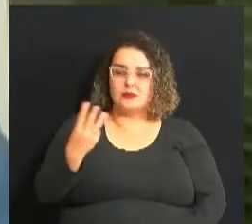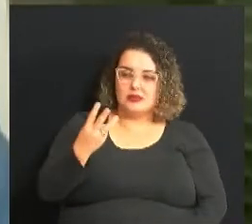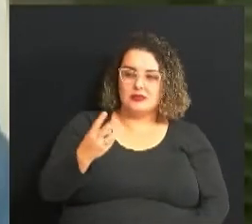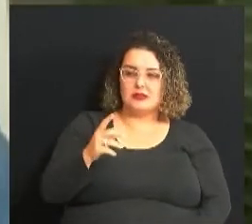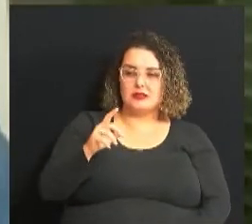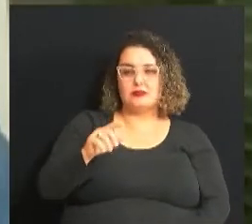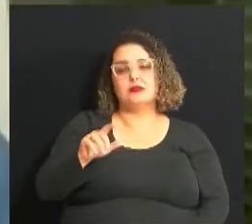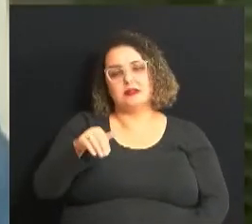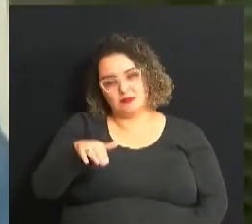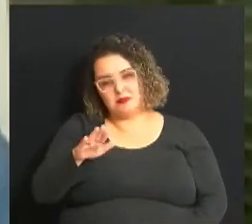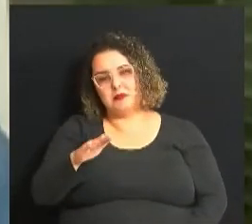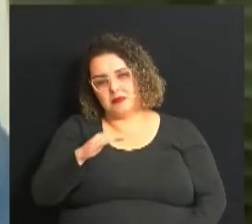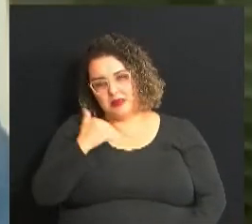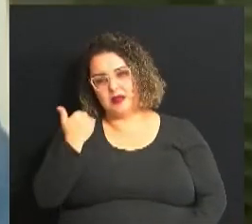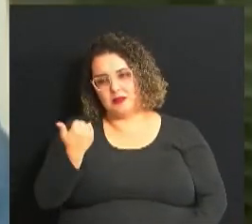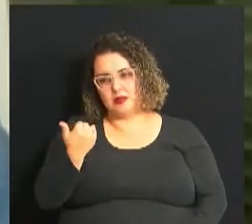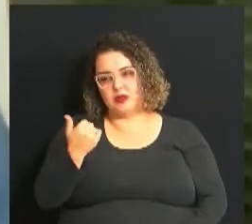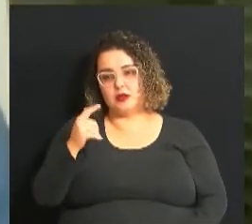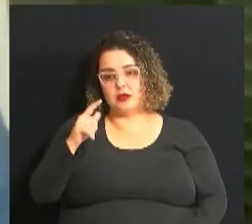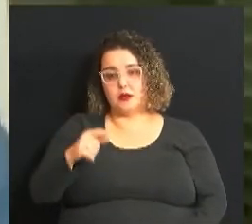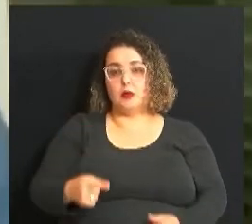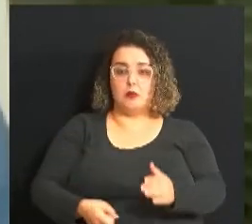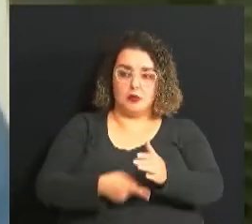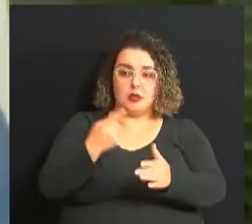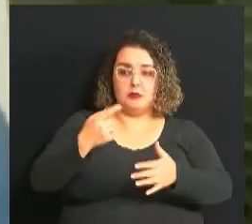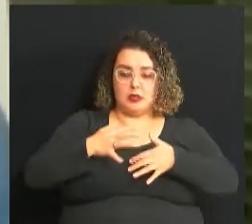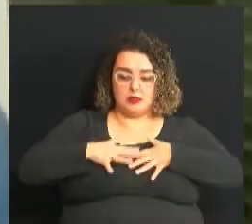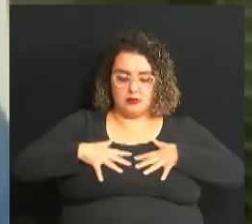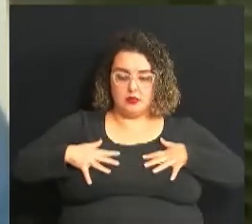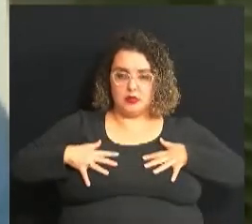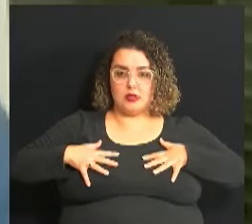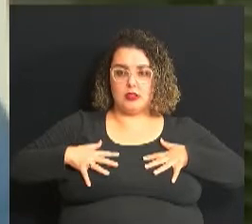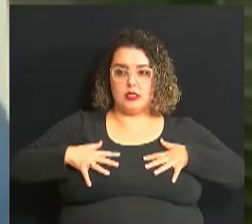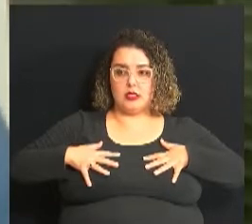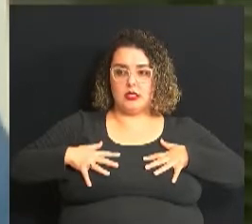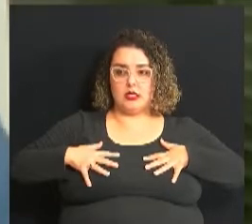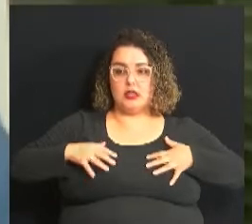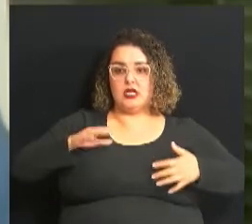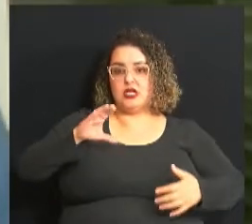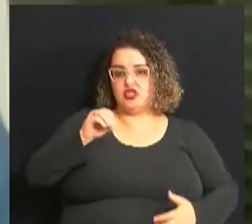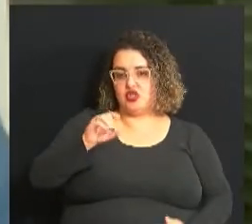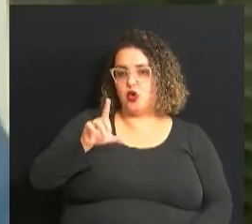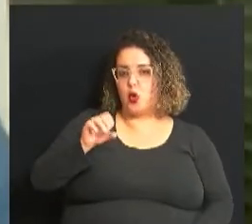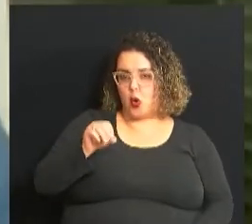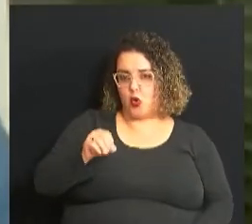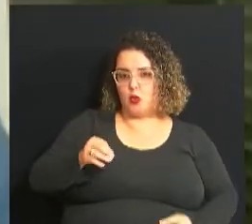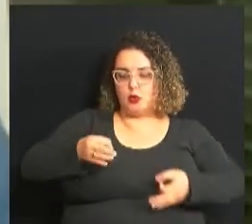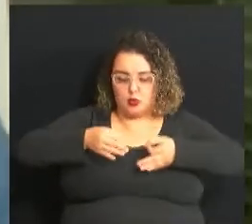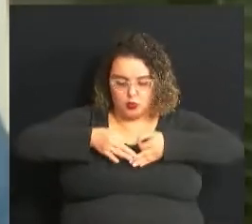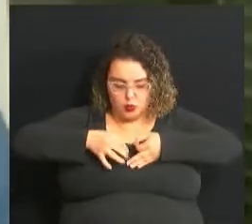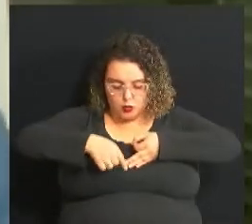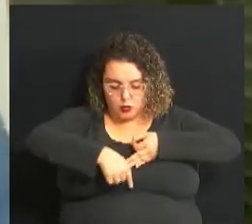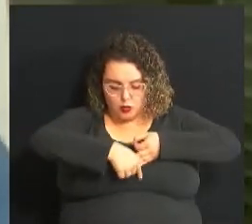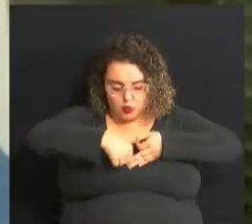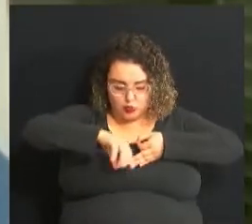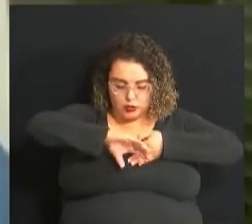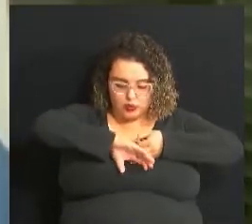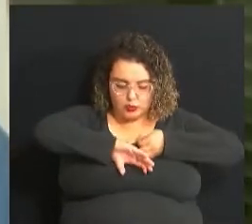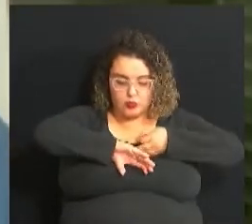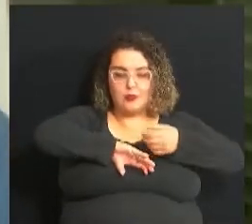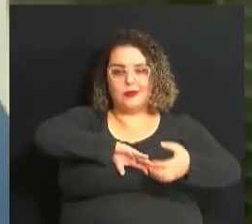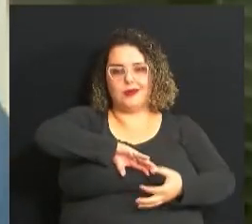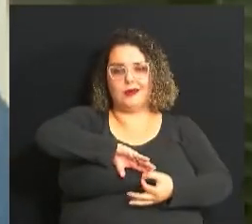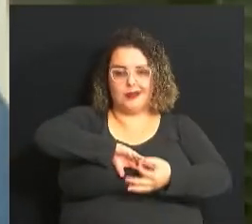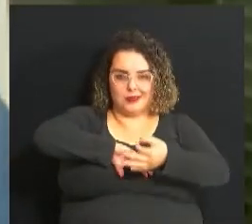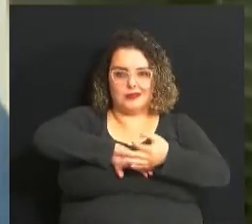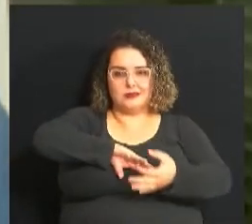de pulmão e câncer de colo também. Mas, de qualquer maneira, é muito grave. A gente pode, muitas vezes, falar